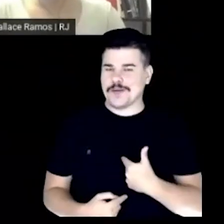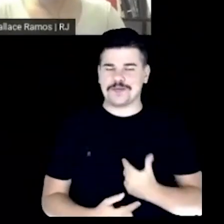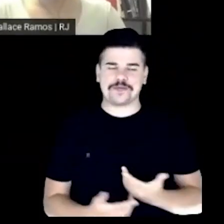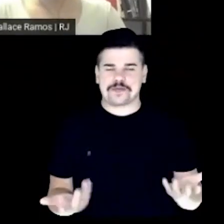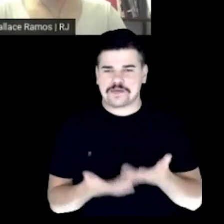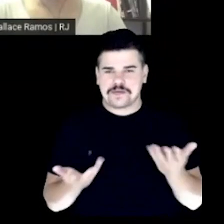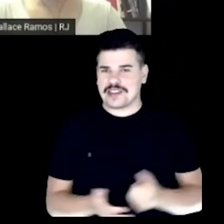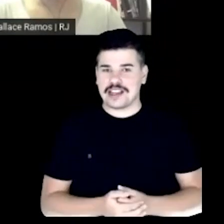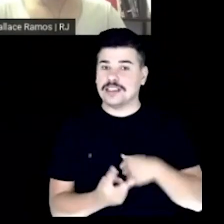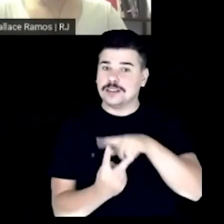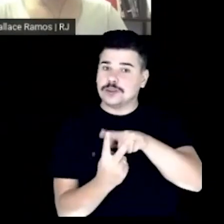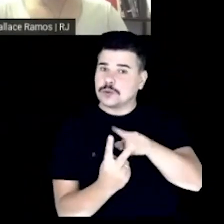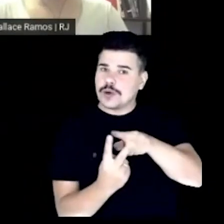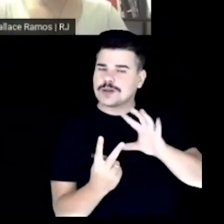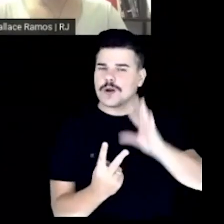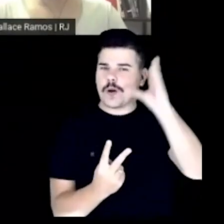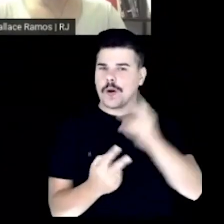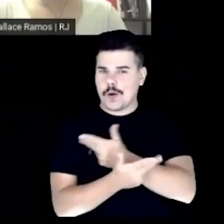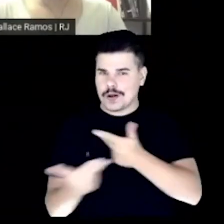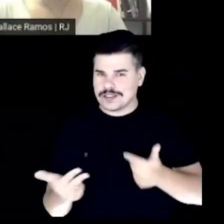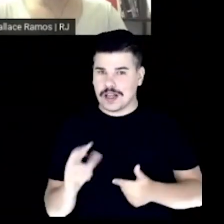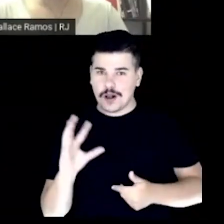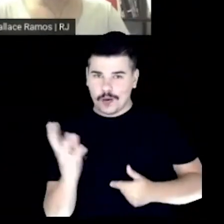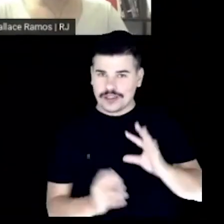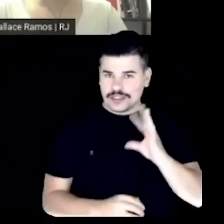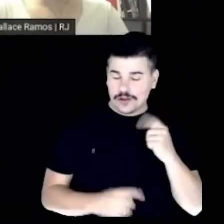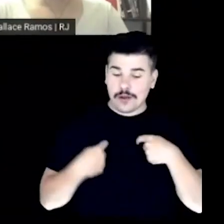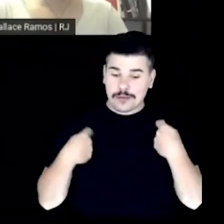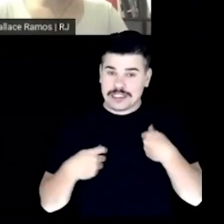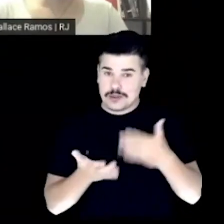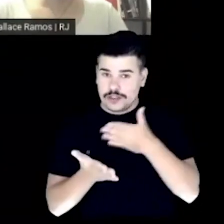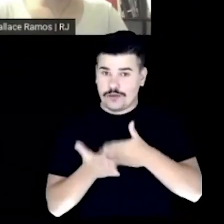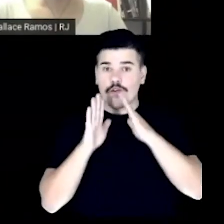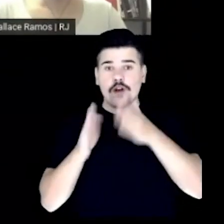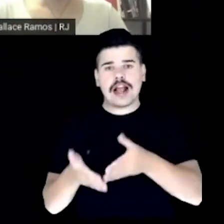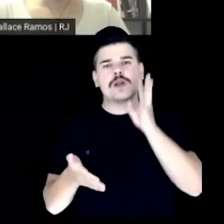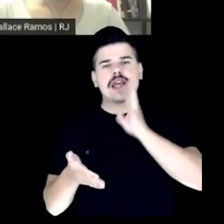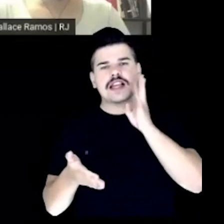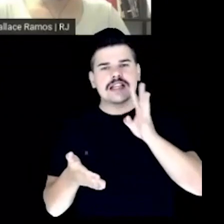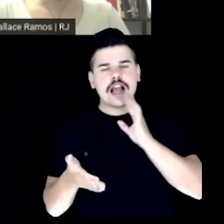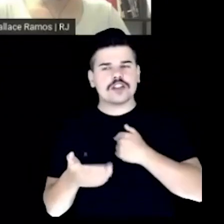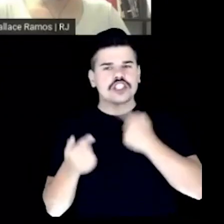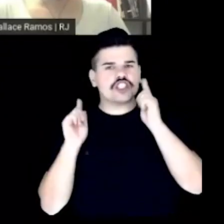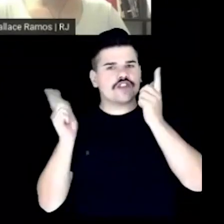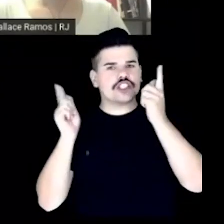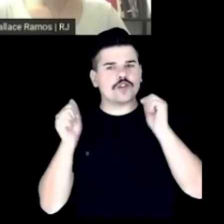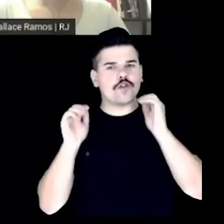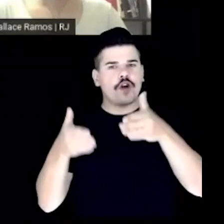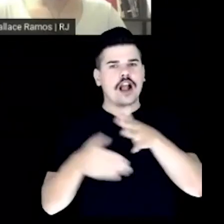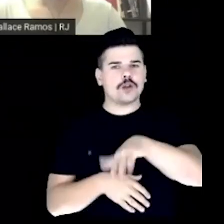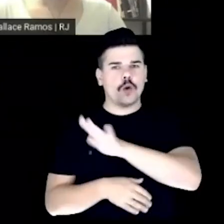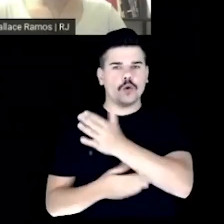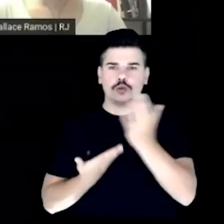capivara. E aí, então, duas coisas foram surgindo. Já tinha surgido, então, essa coisa, eu preciso fazer um livro que seja legal, seja